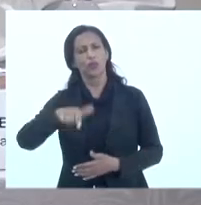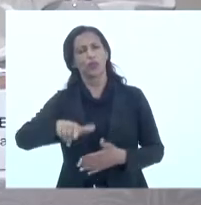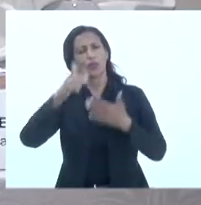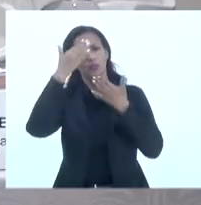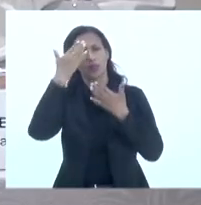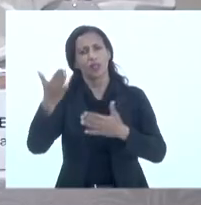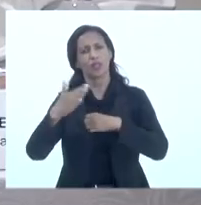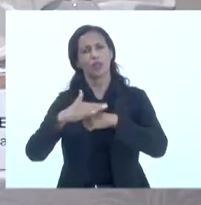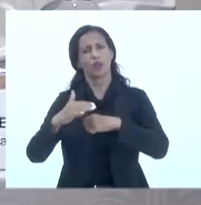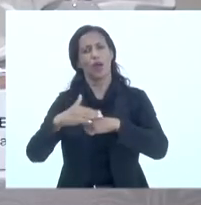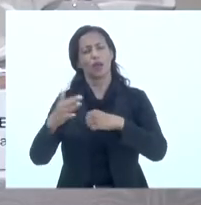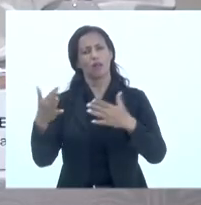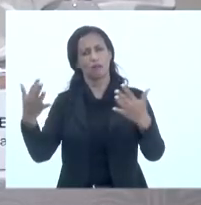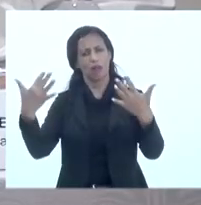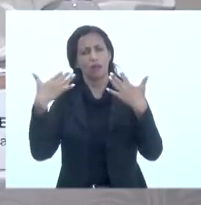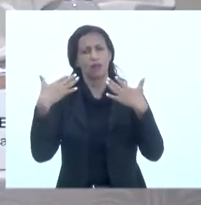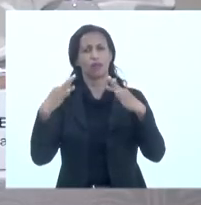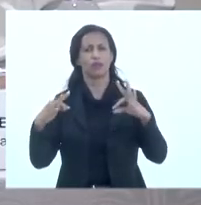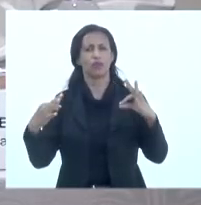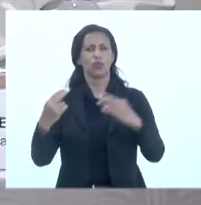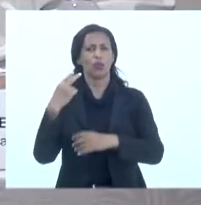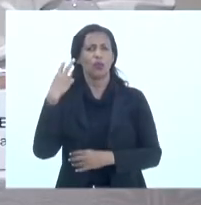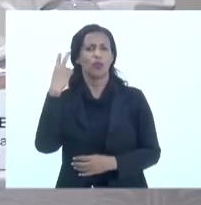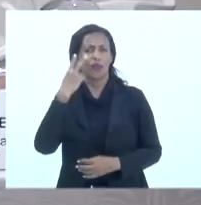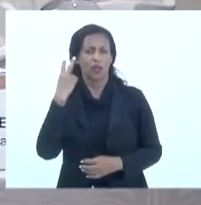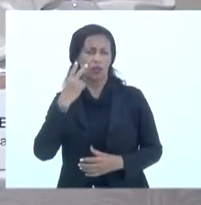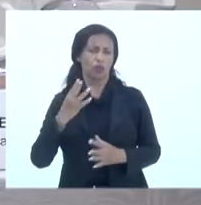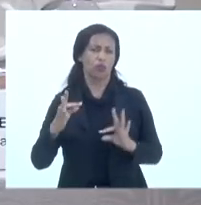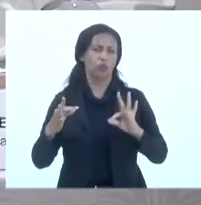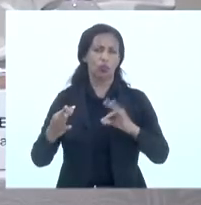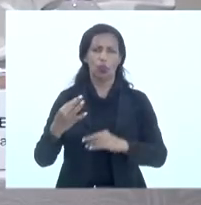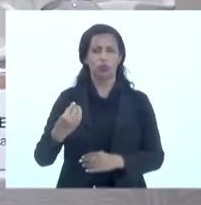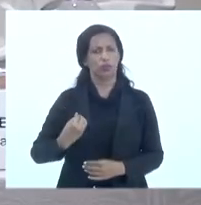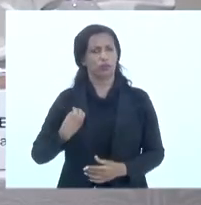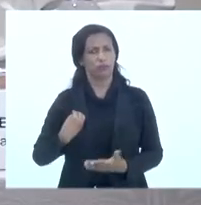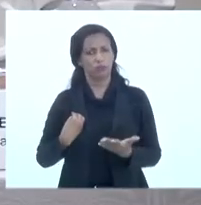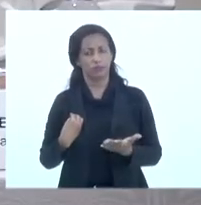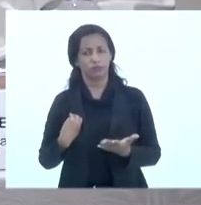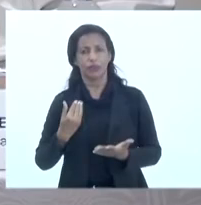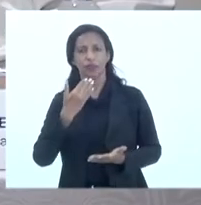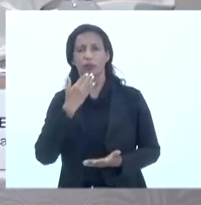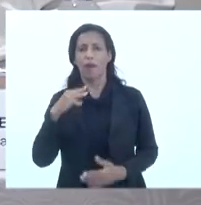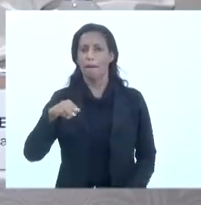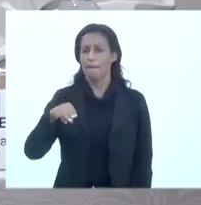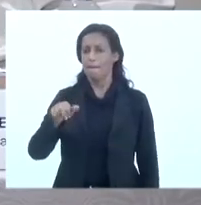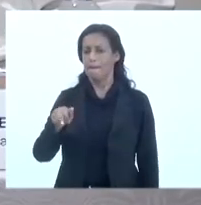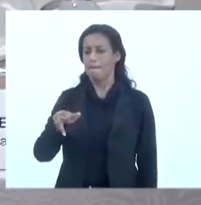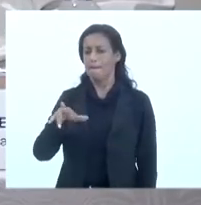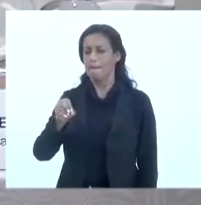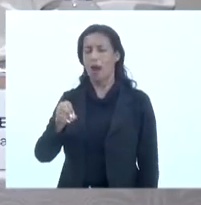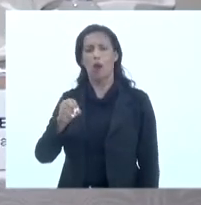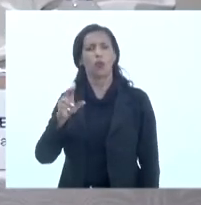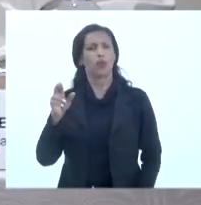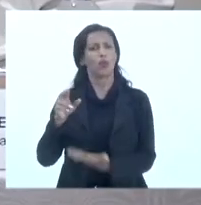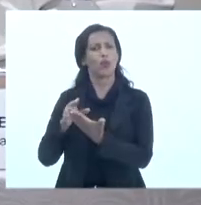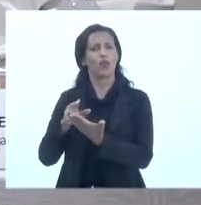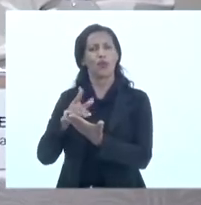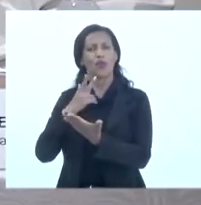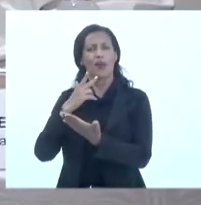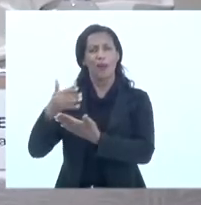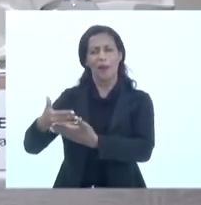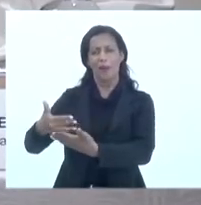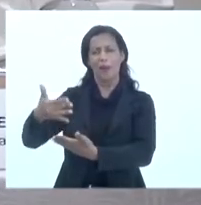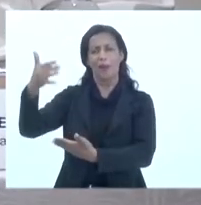agradecer o carinho e atenção dos prefeitos, vereadores, de todos os presentes. Vou pedir ao Mauro Osório para fazer uma pequena